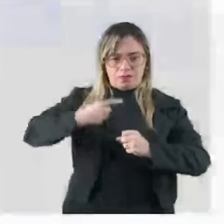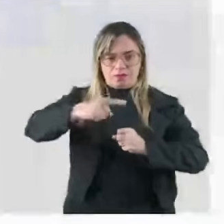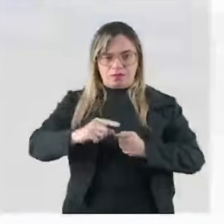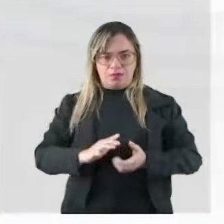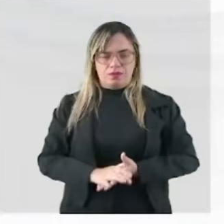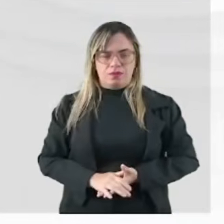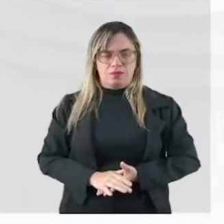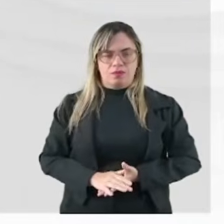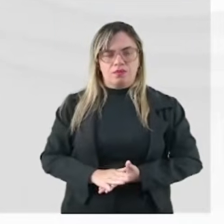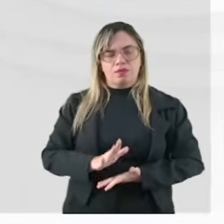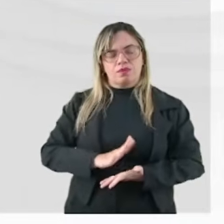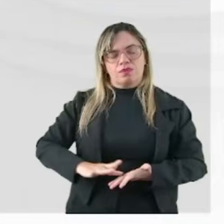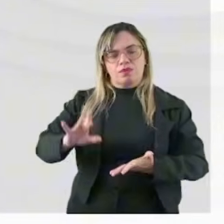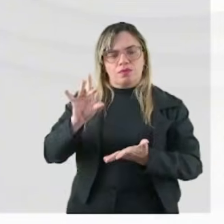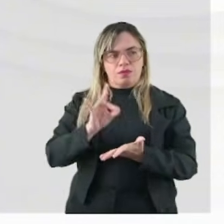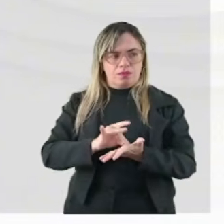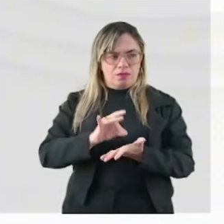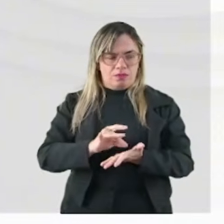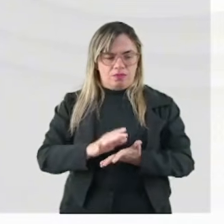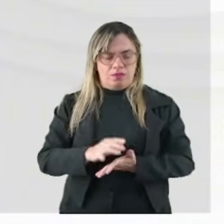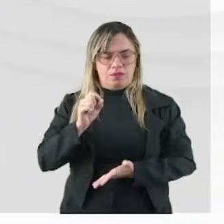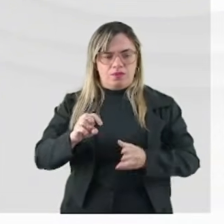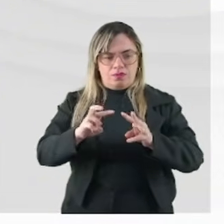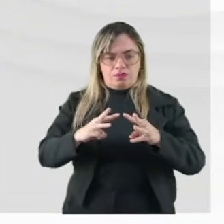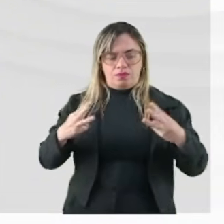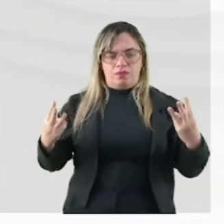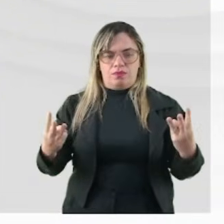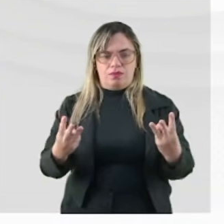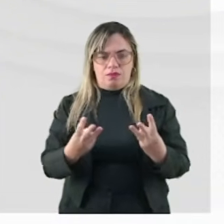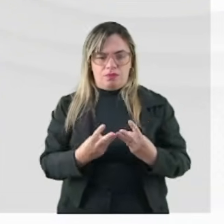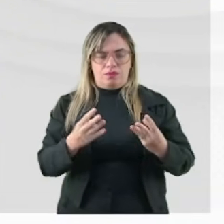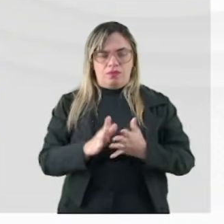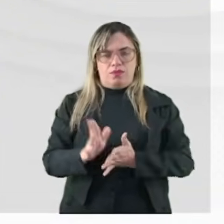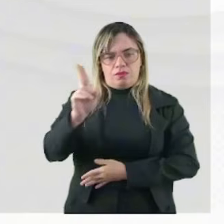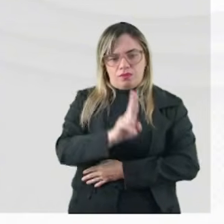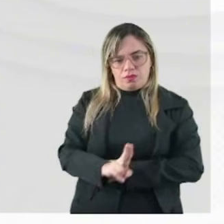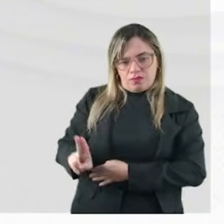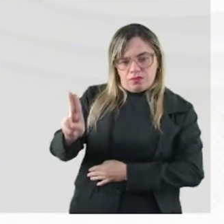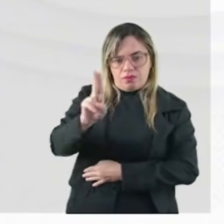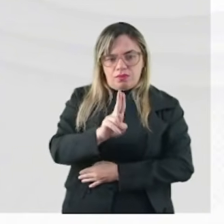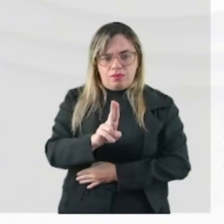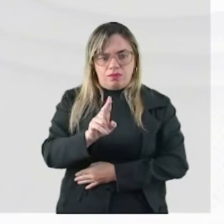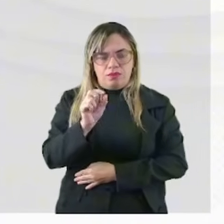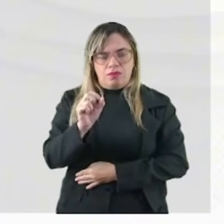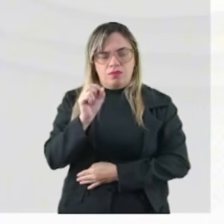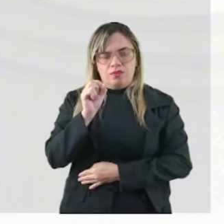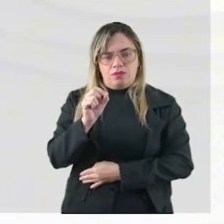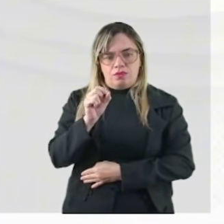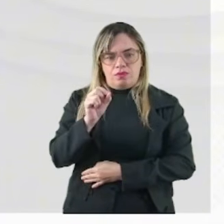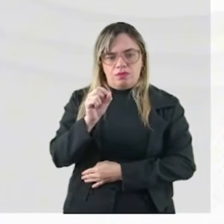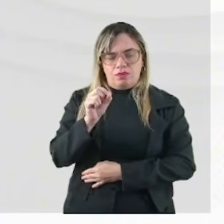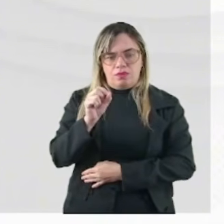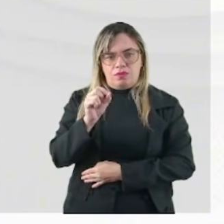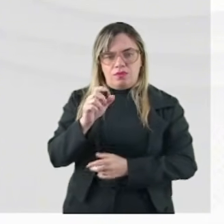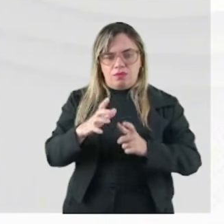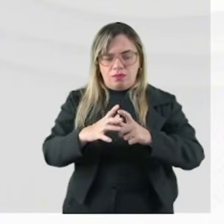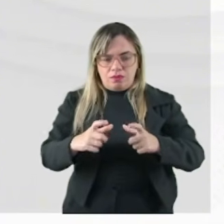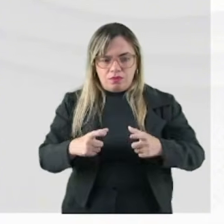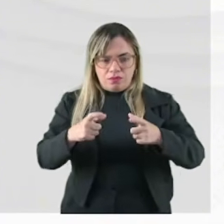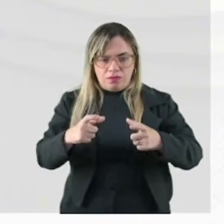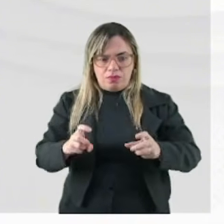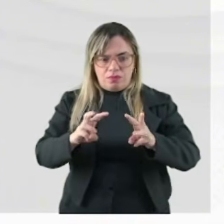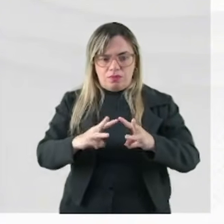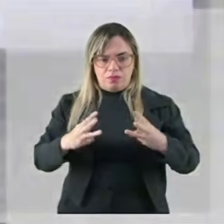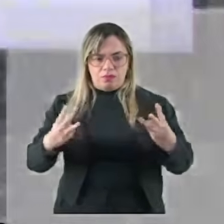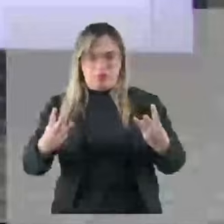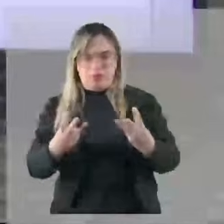aqui, gente, ó, na verdade, é uma massa que nós vamos utilizar para encontrar a massa